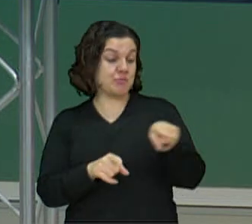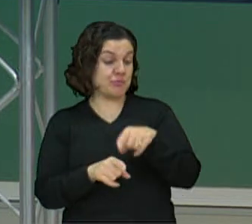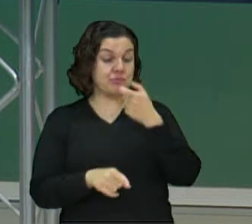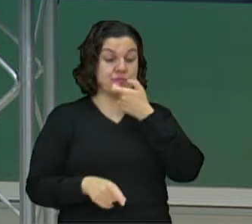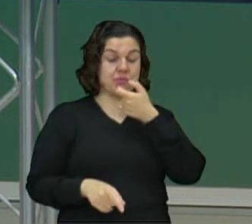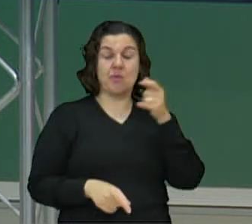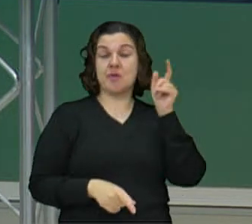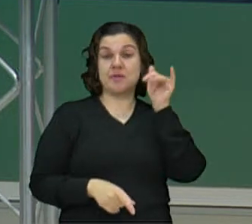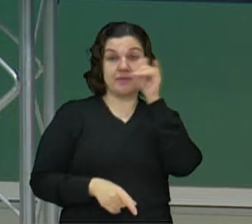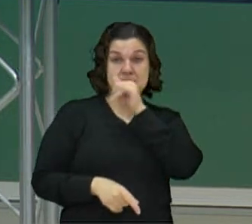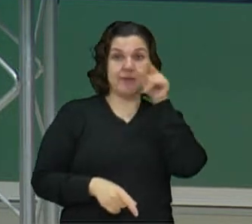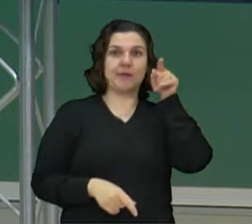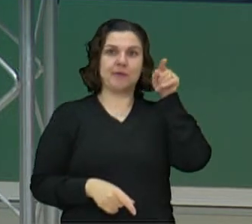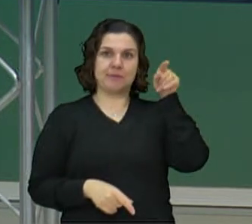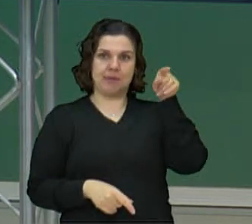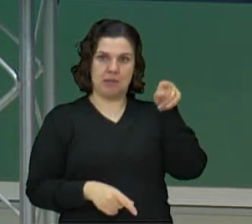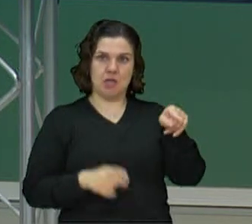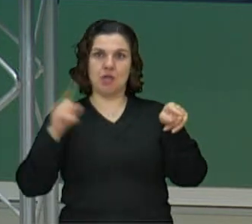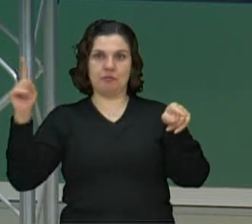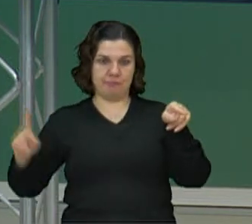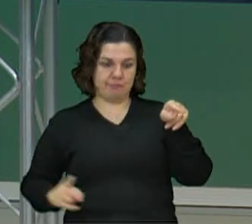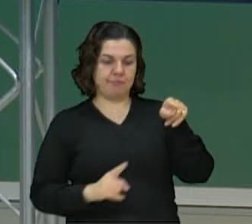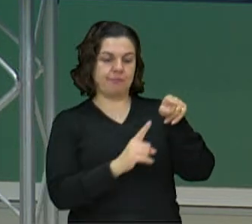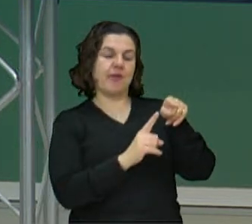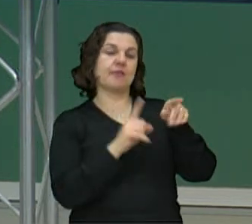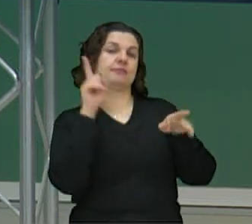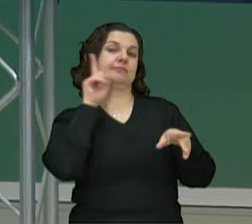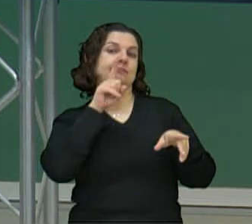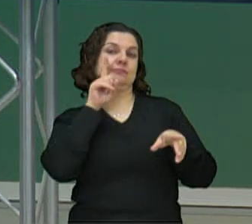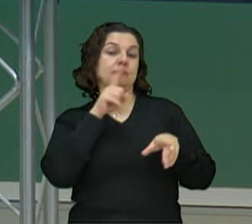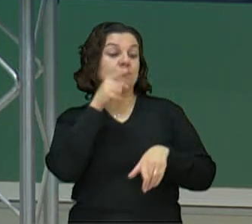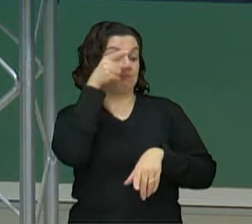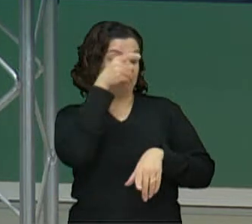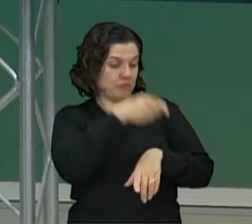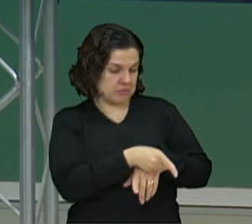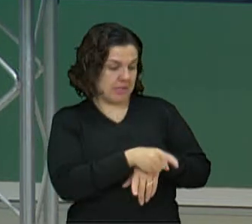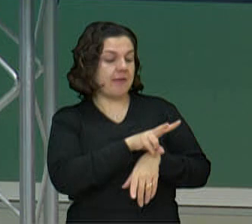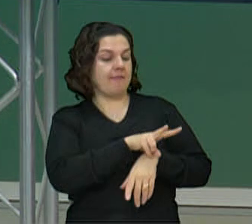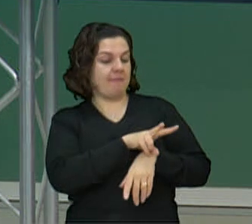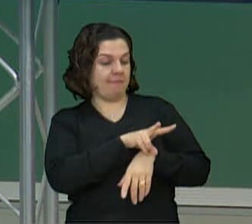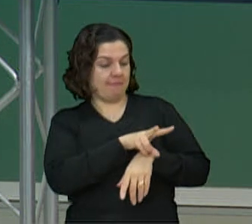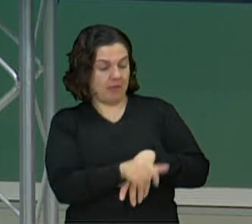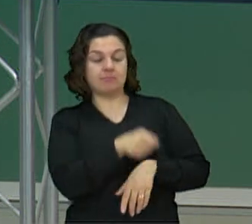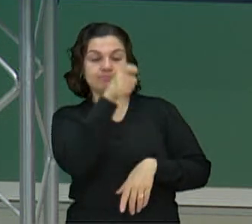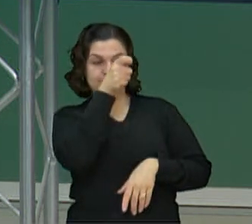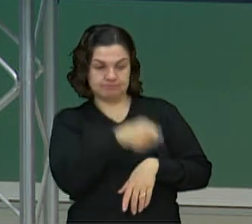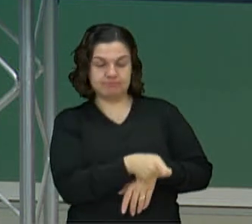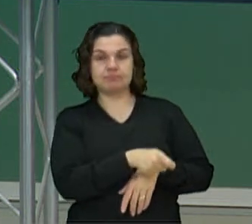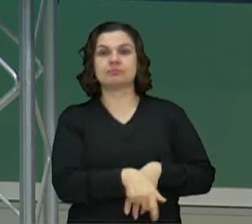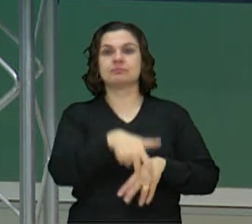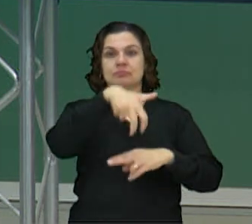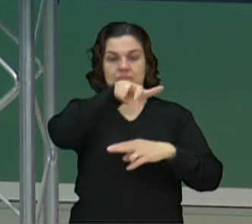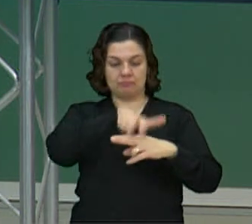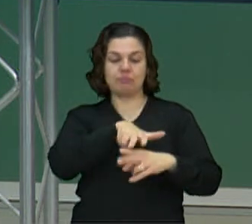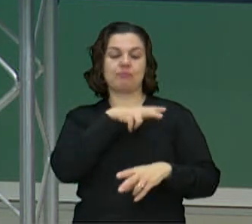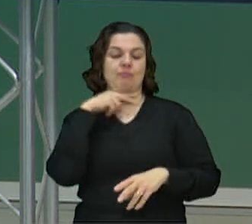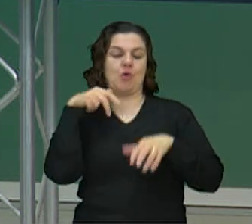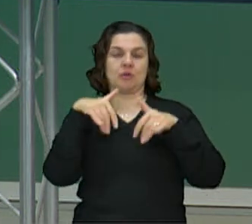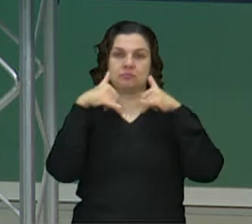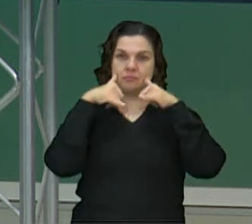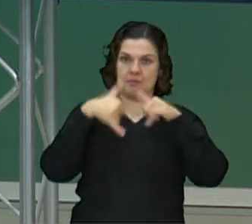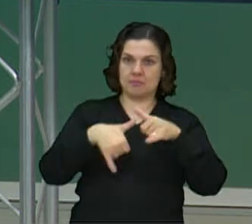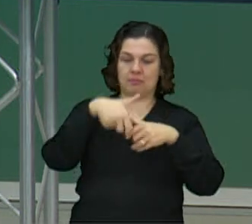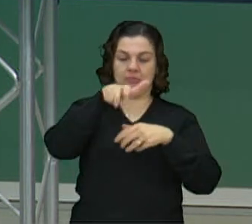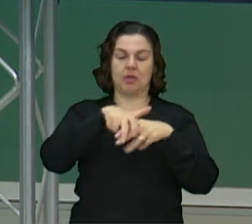italianos, anarquistas que vieram para os Estados Unidos, foram acusados mesmo assim desse assassinato e condenados à morte na